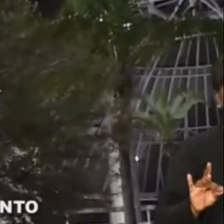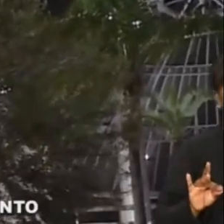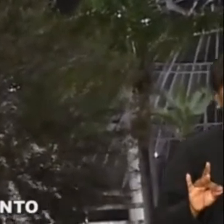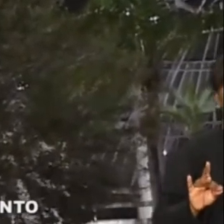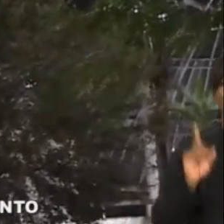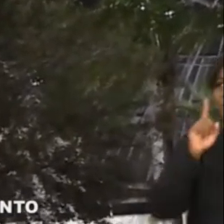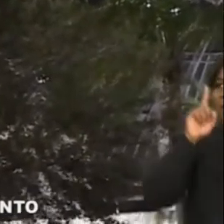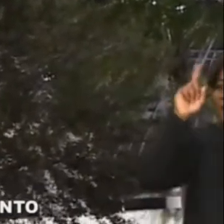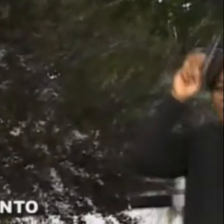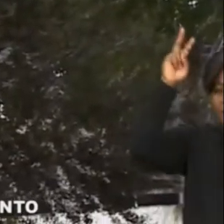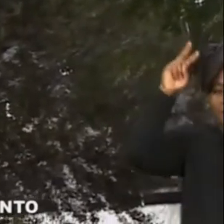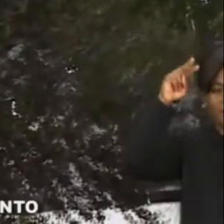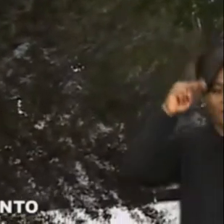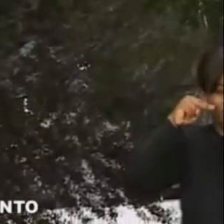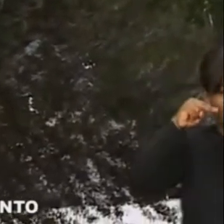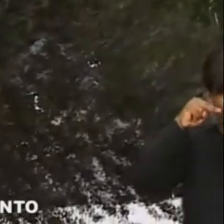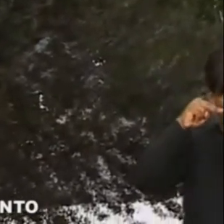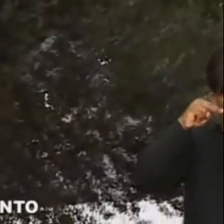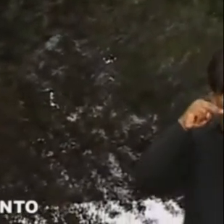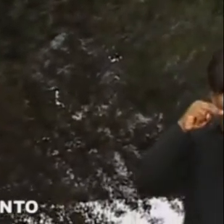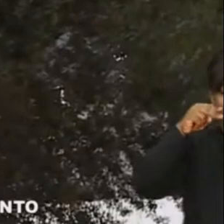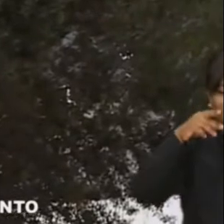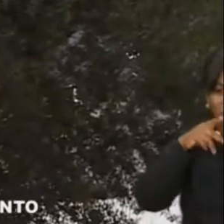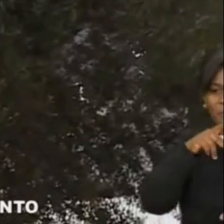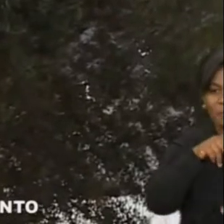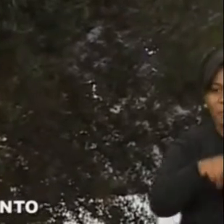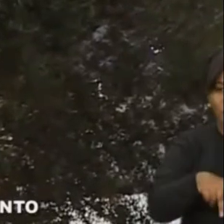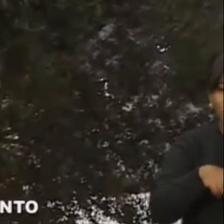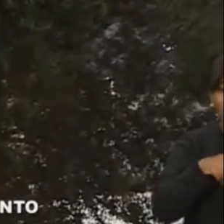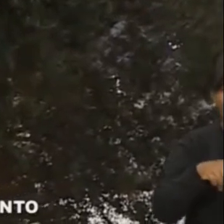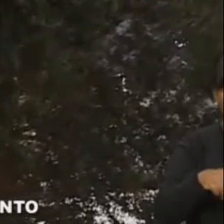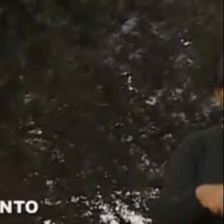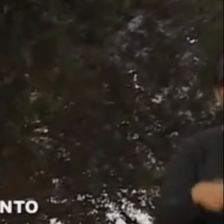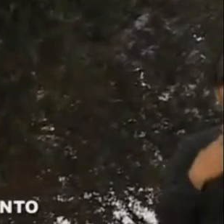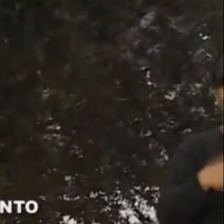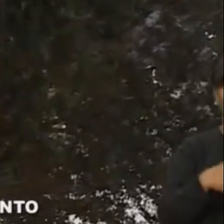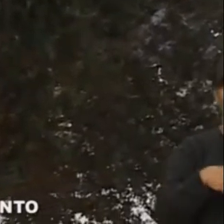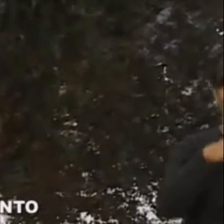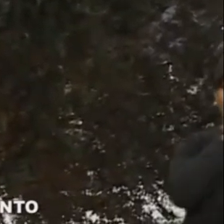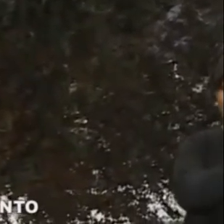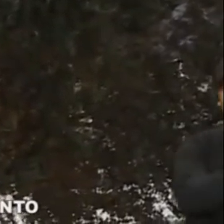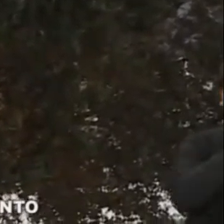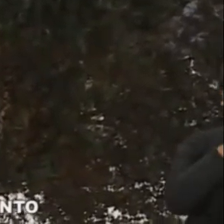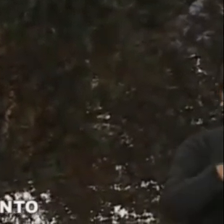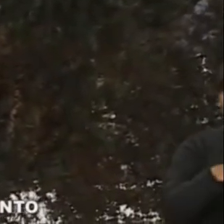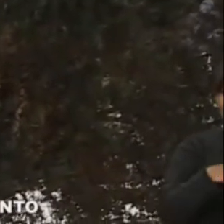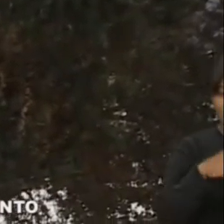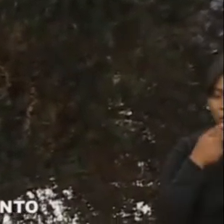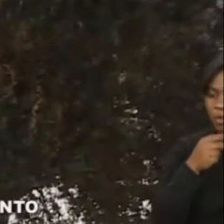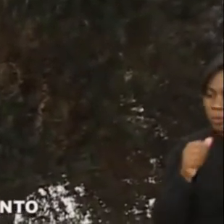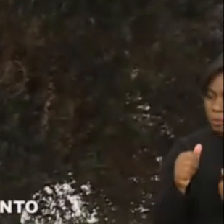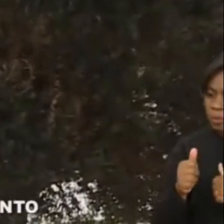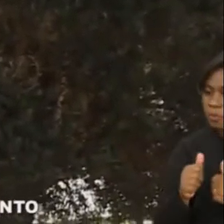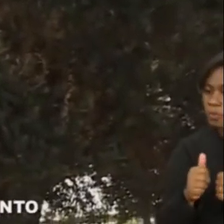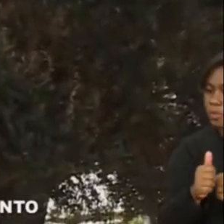Ele viu incredulidade em Nazaré e falou para os discípulos: agora vocês vão me servir sem nada, vai tudo sem nada.